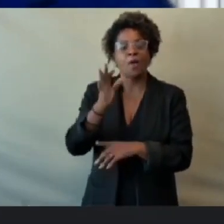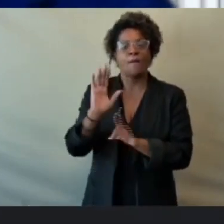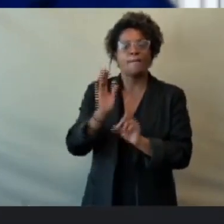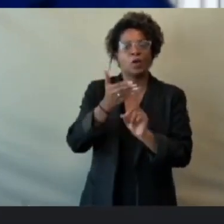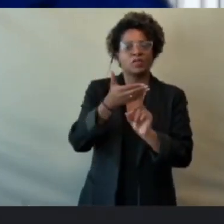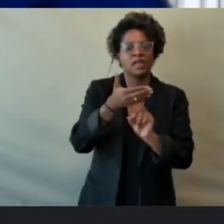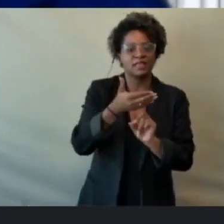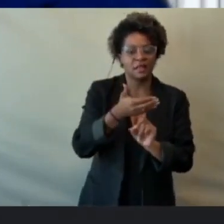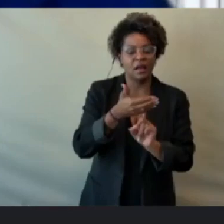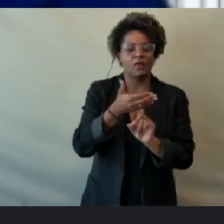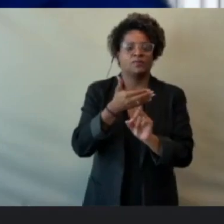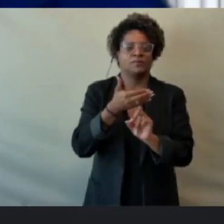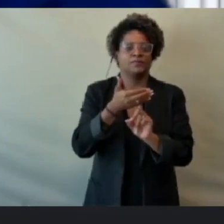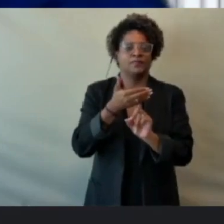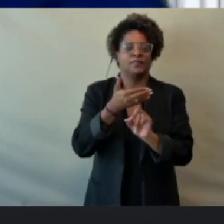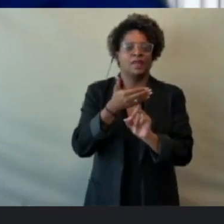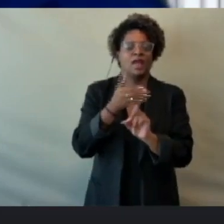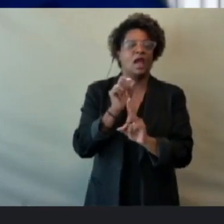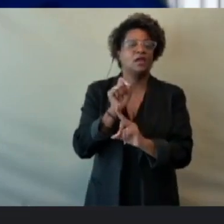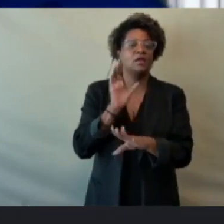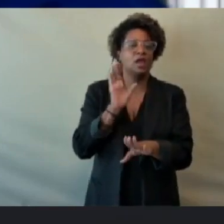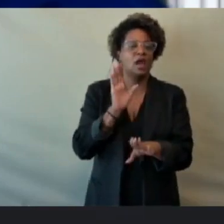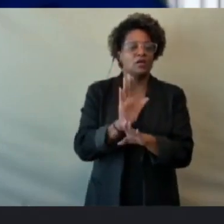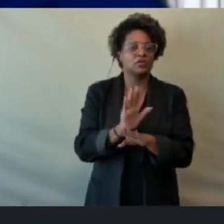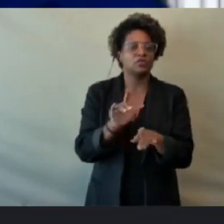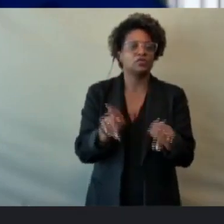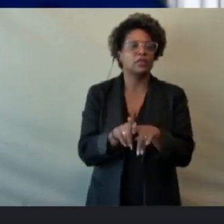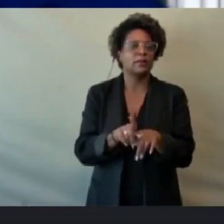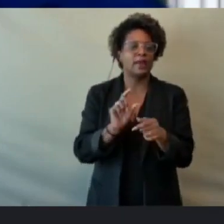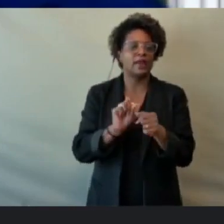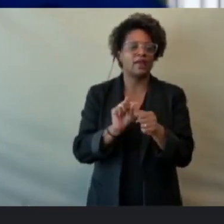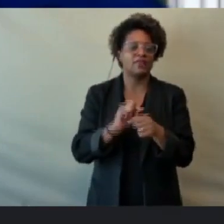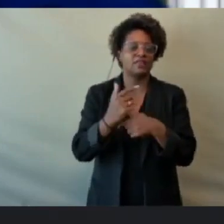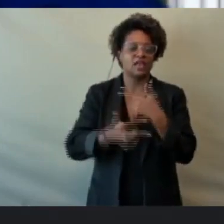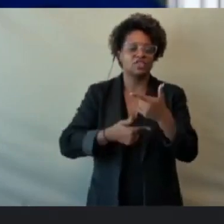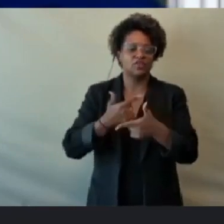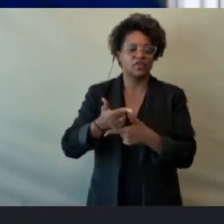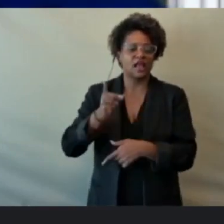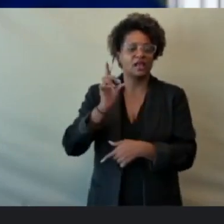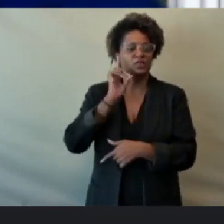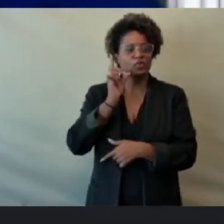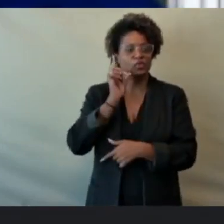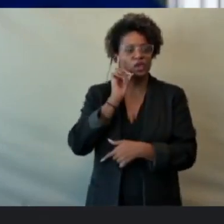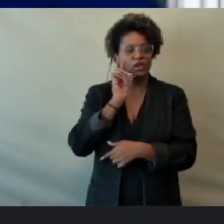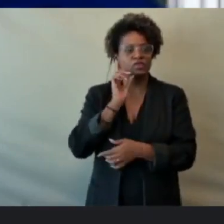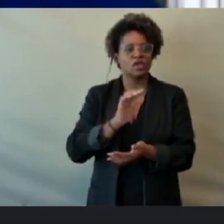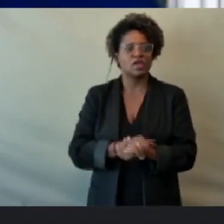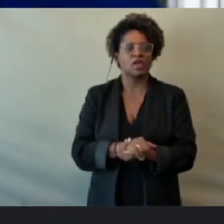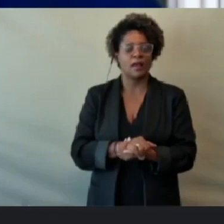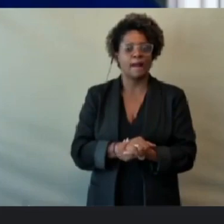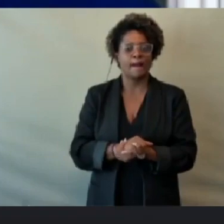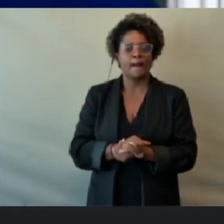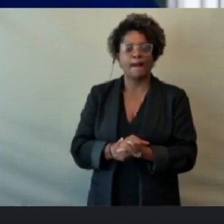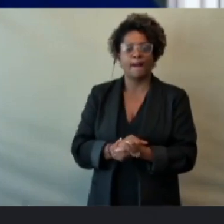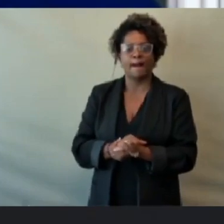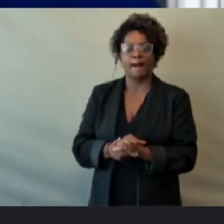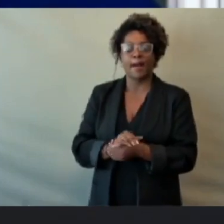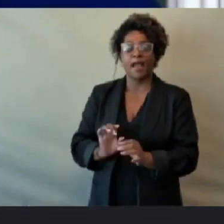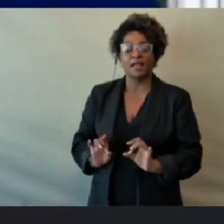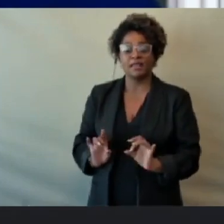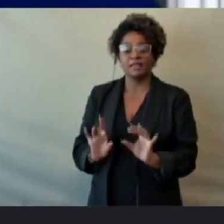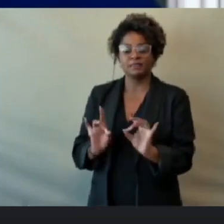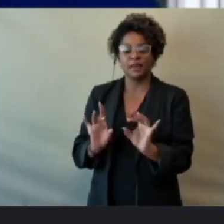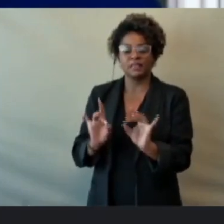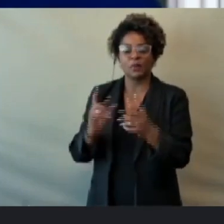que tem que ajudar na realização das atividades do dia a dia, especialmente para atender as necessidades daqueles